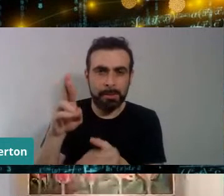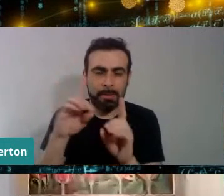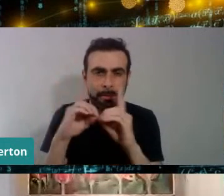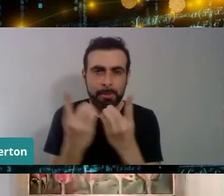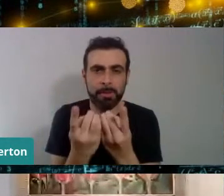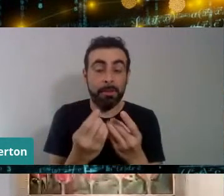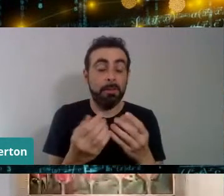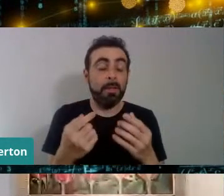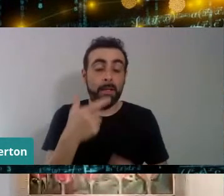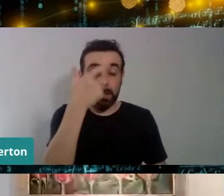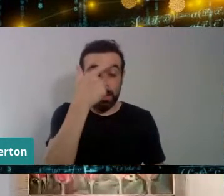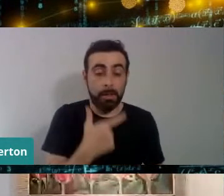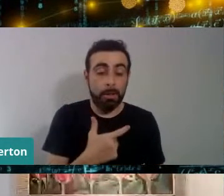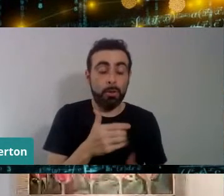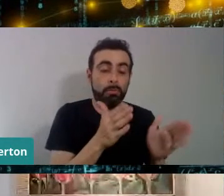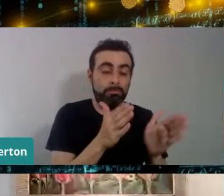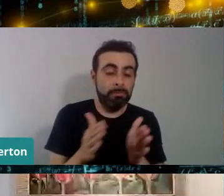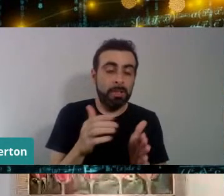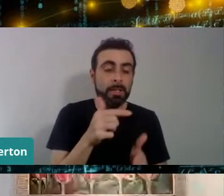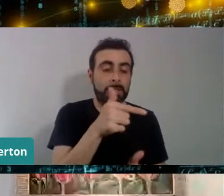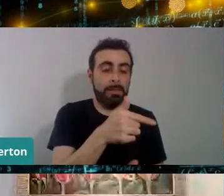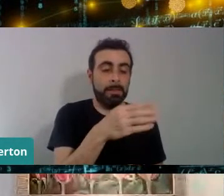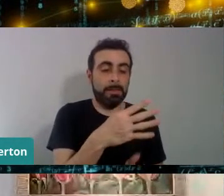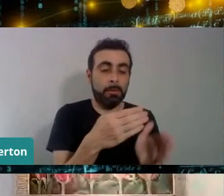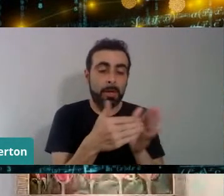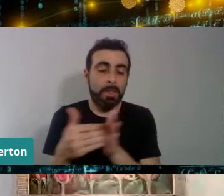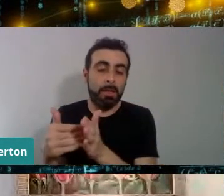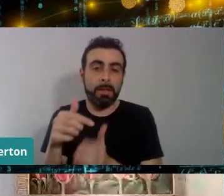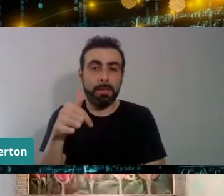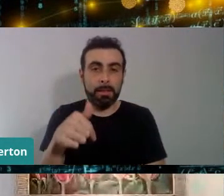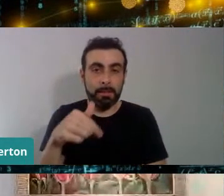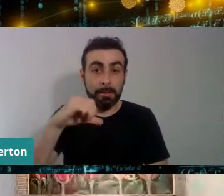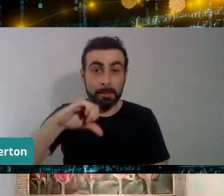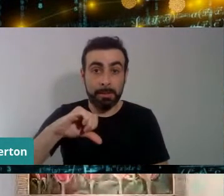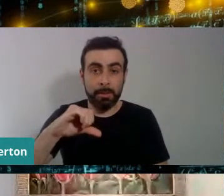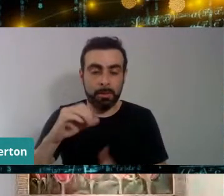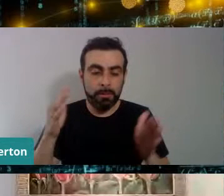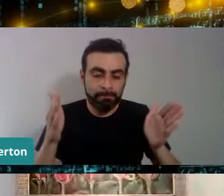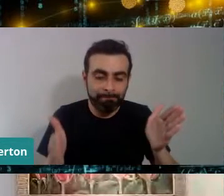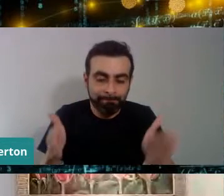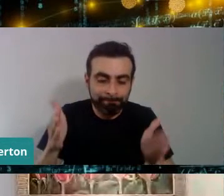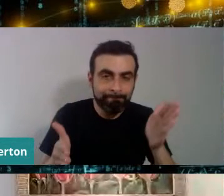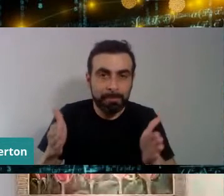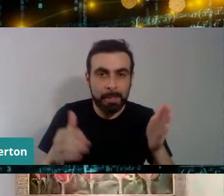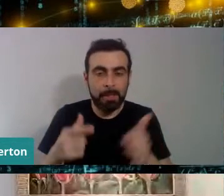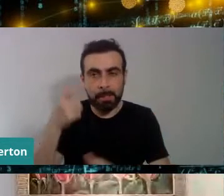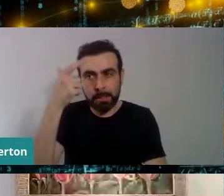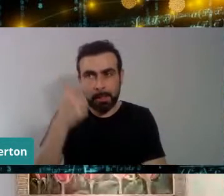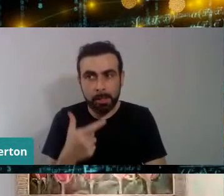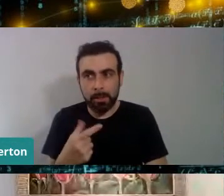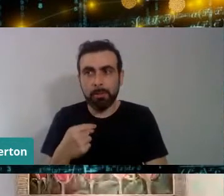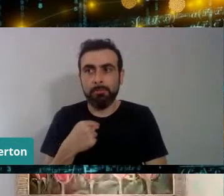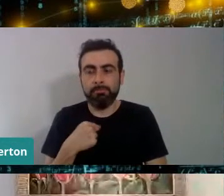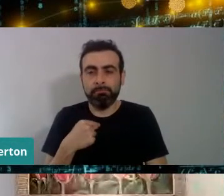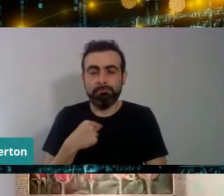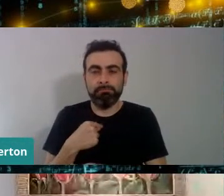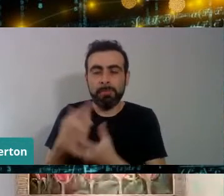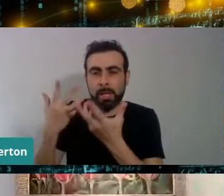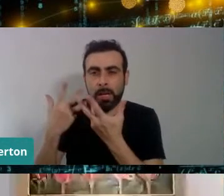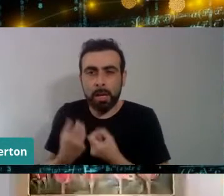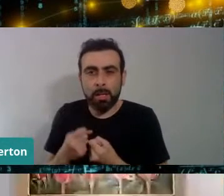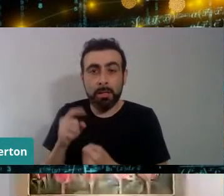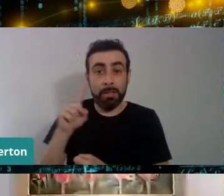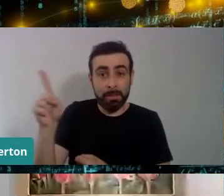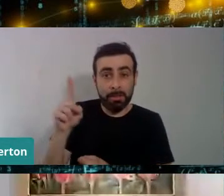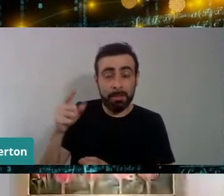para 79, eu não estava na chefia do departamento, foi no intervalo que eu fui, que eu assumi a vice-direção